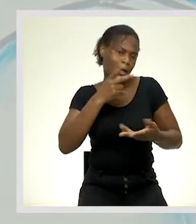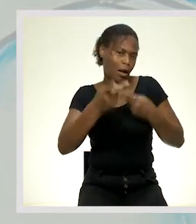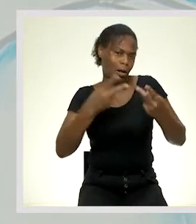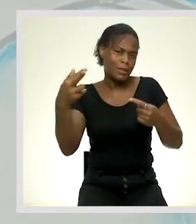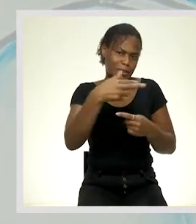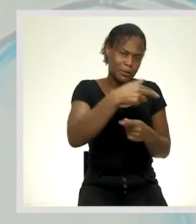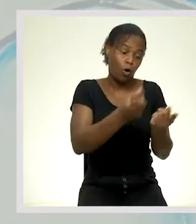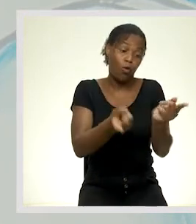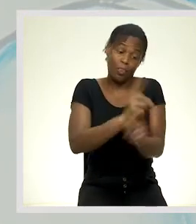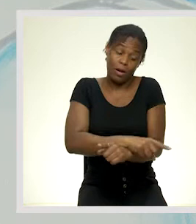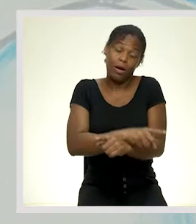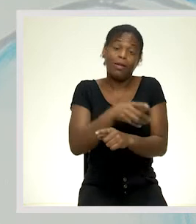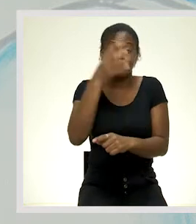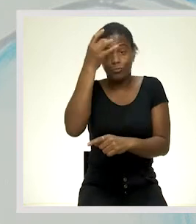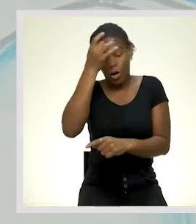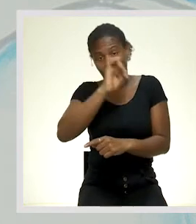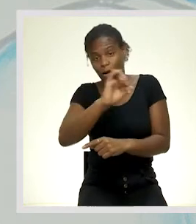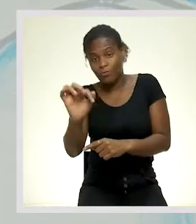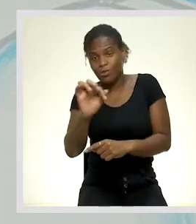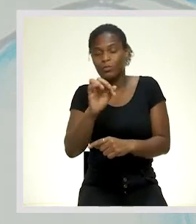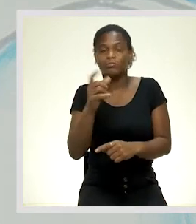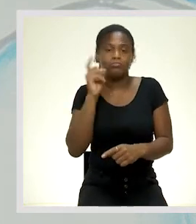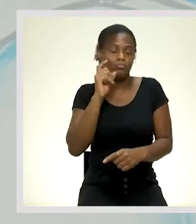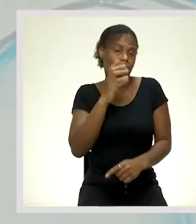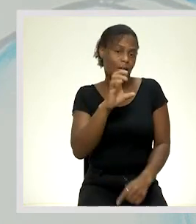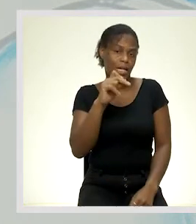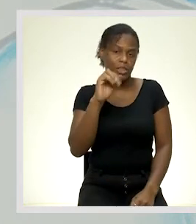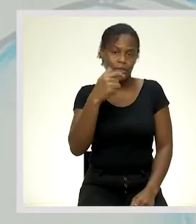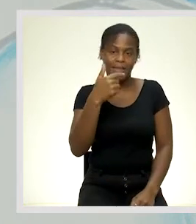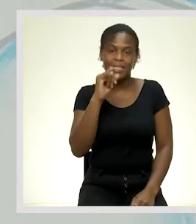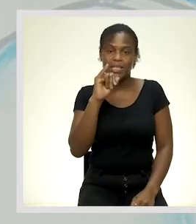reações contrárias à posição defendida por Castilho.